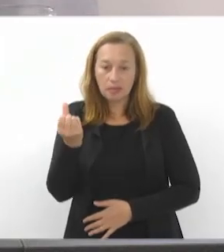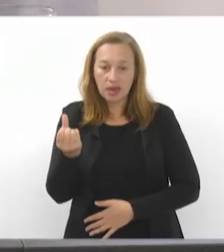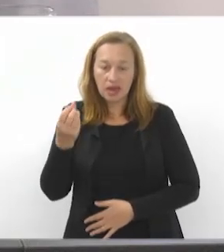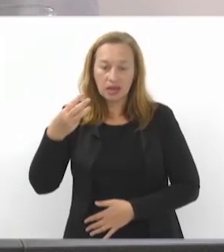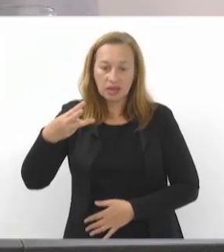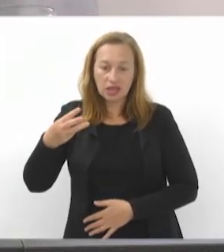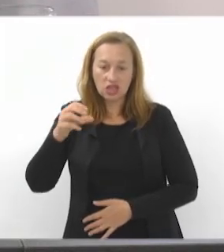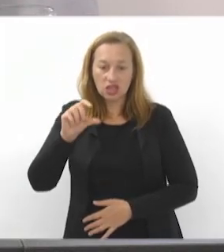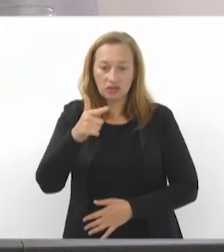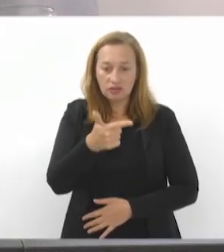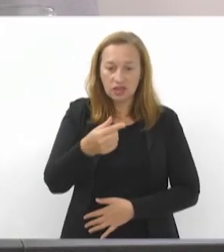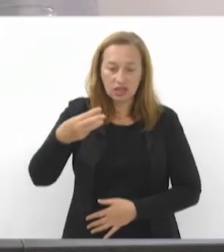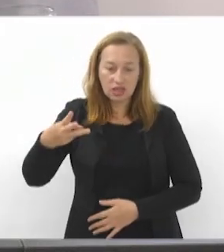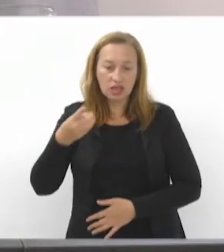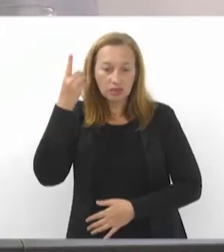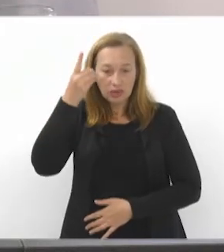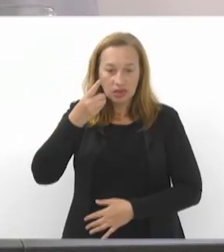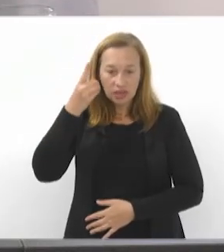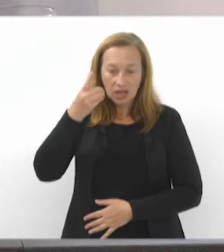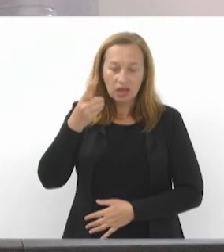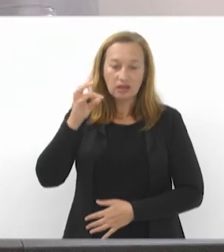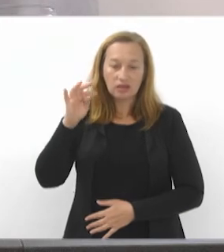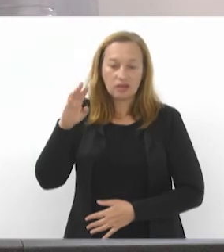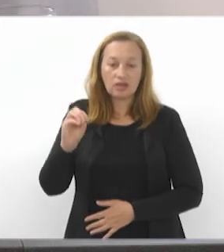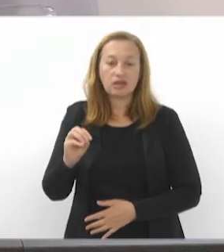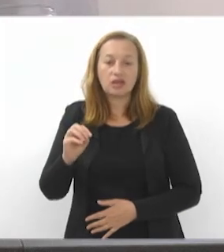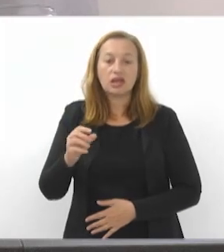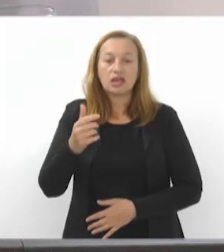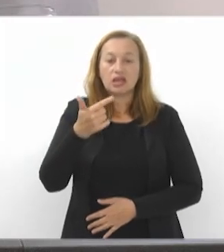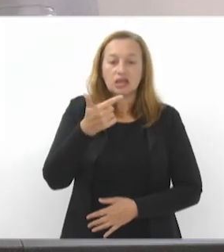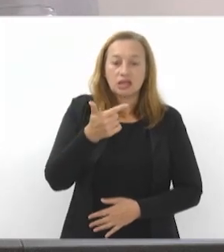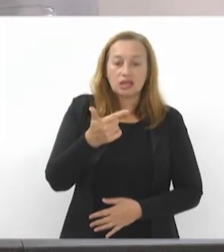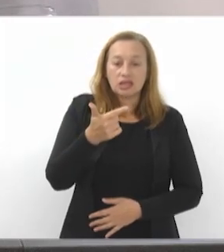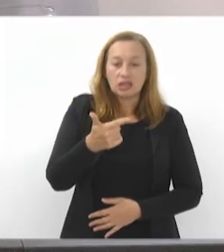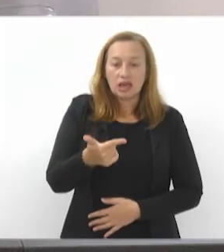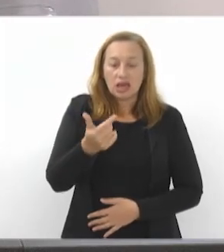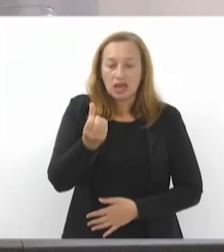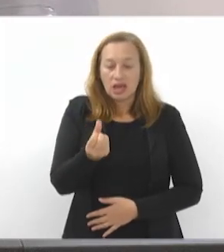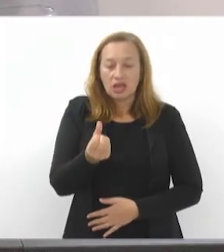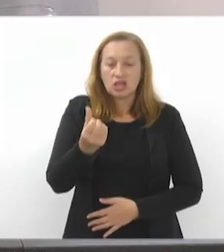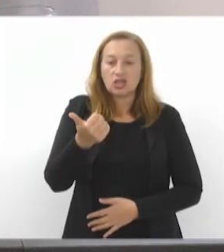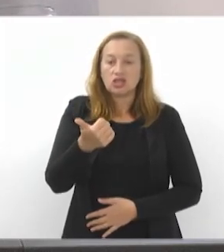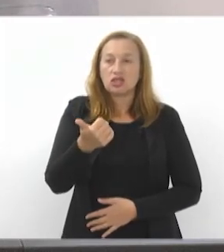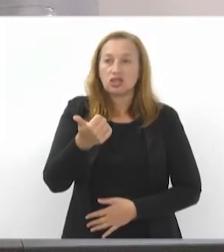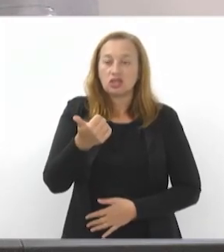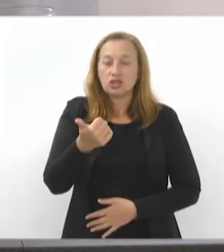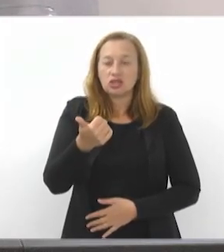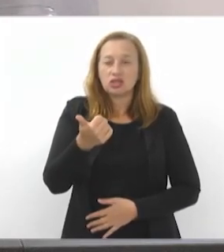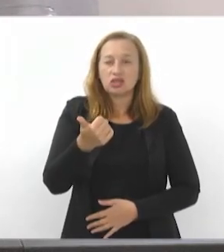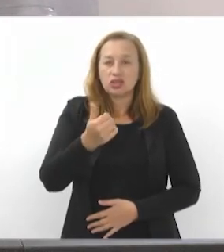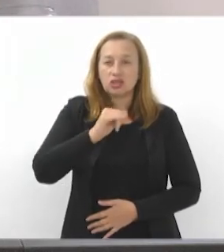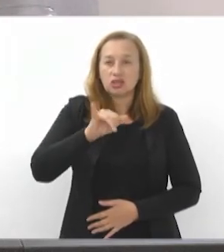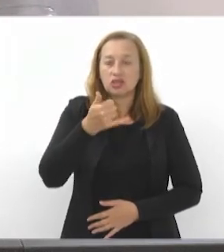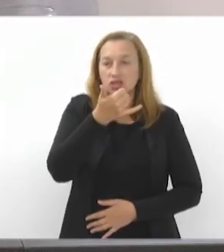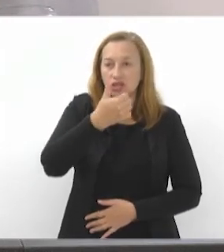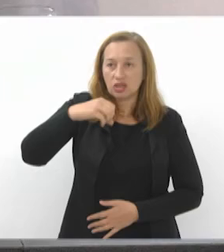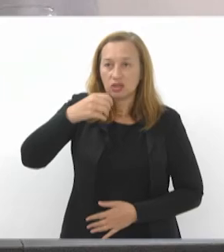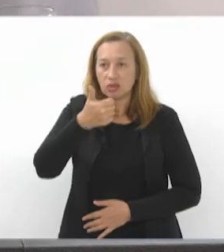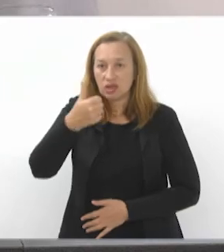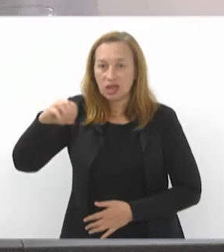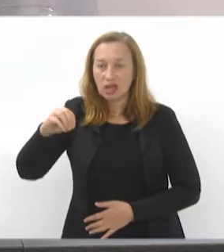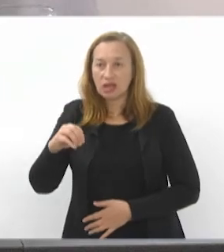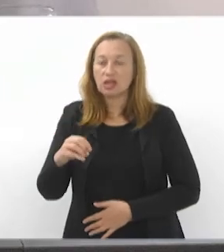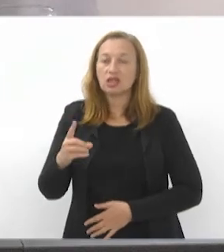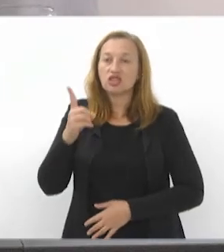Dionísio Lins, que altera a Lei 5.645, de 6 de janeiro de 2010, incluindo no calendário do Estado do Rio de Janeiro o dia do Mercadão de Madureira.